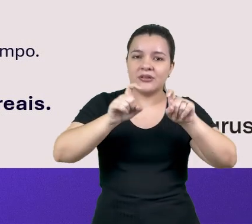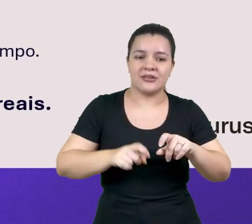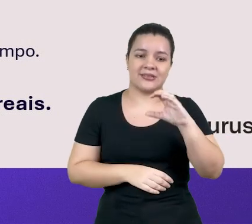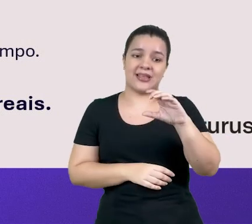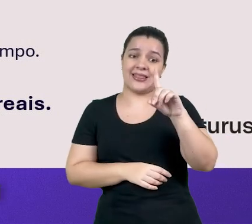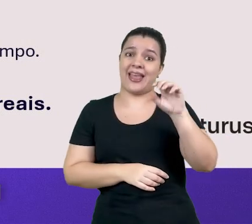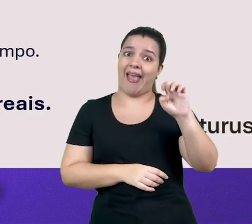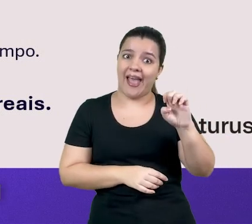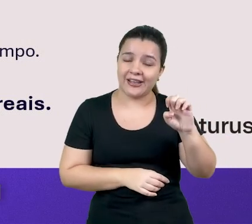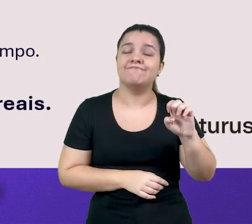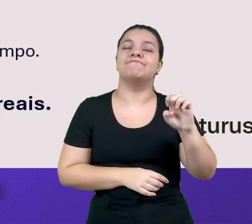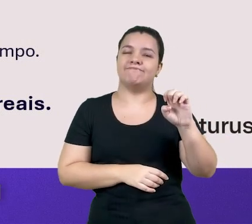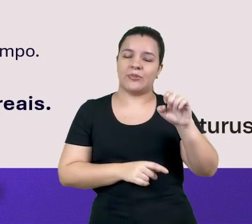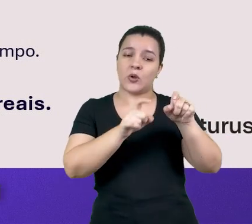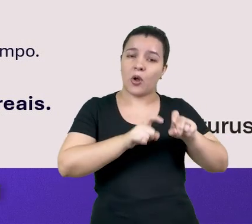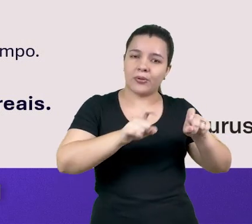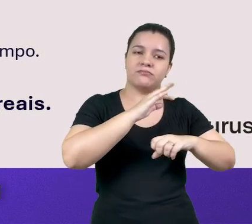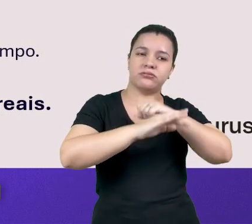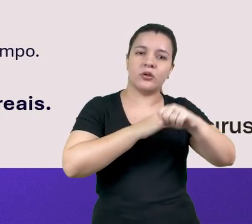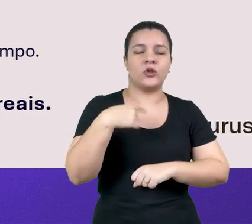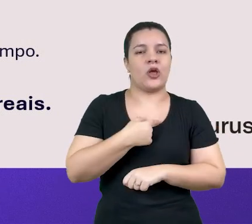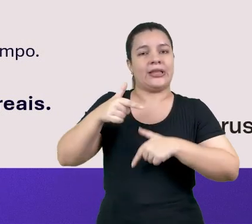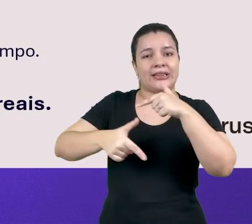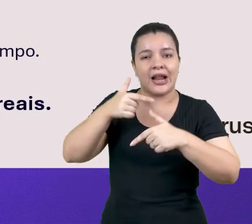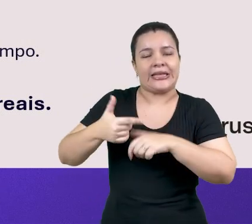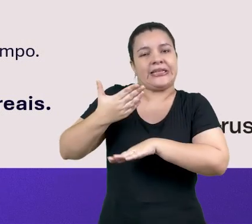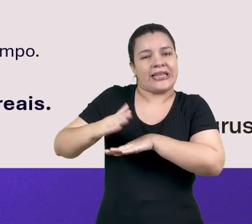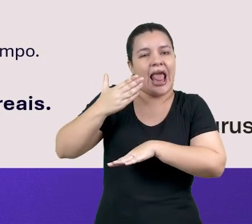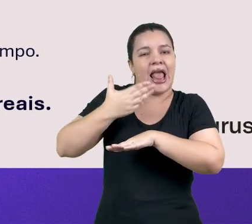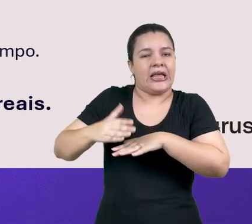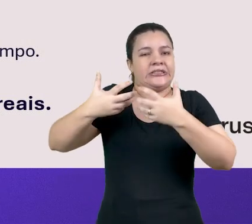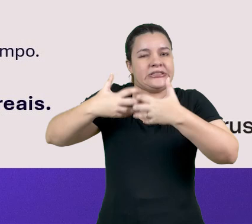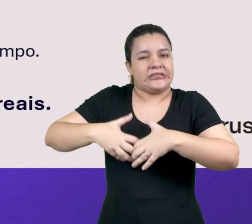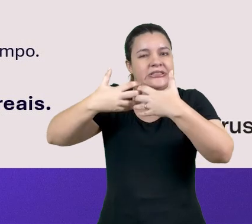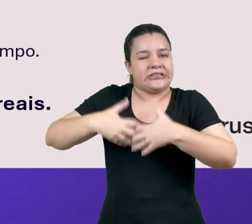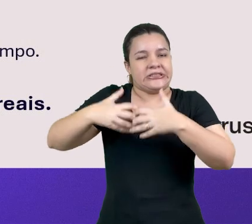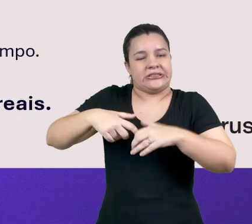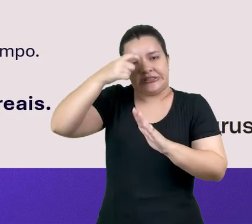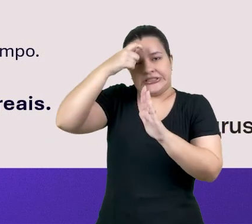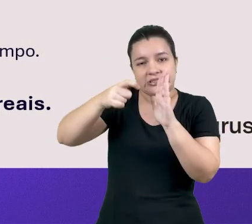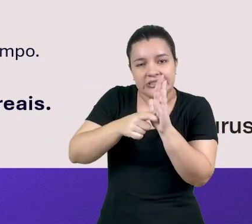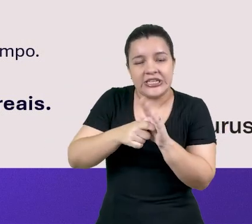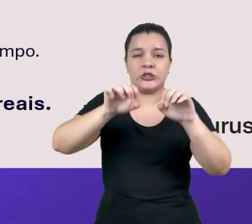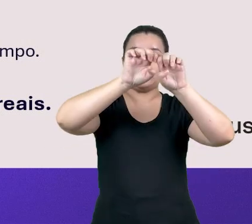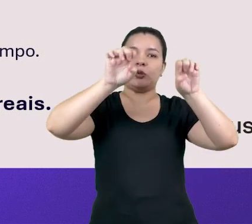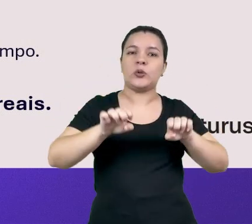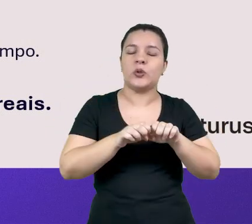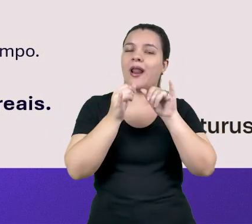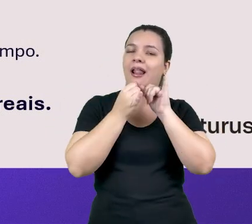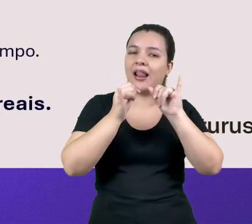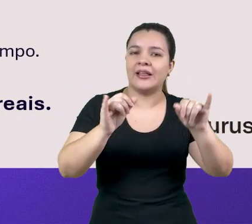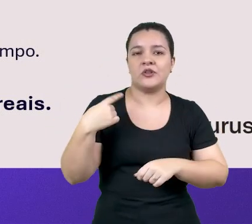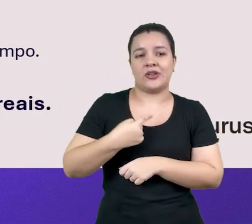no CDE em computação quântica. Então, a gente trabalha com a parte de aprendizagem de máquina, com essa parte de chamada estrutura eletrônica, onde